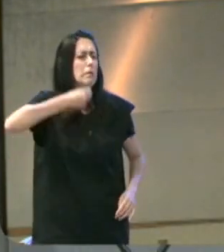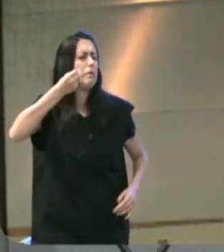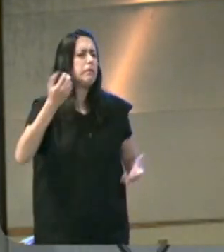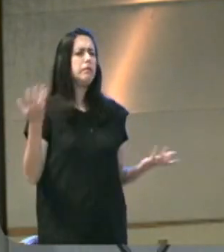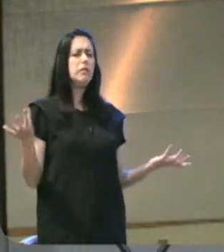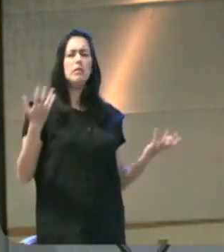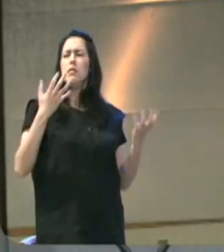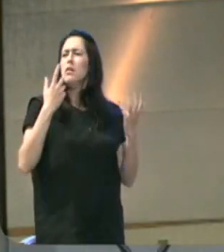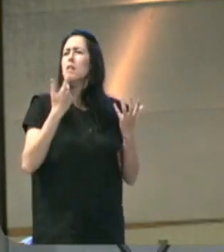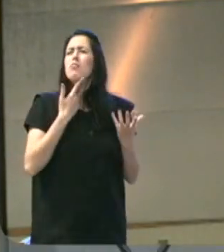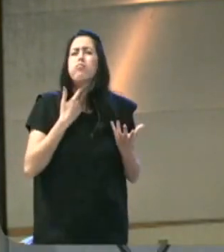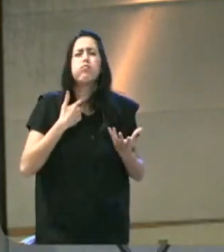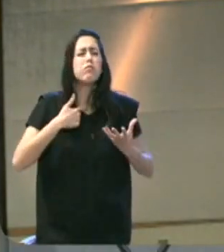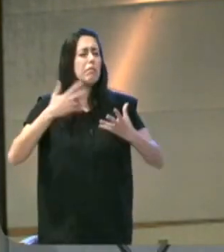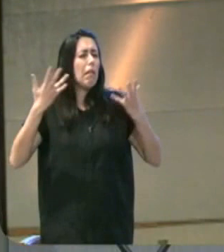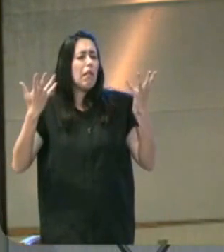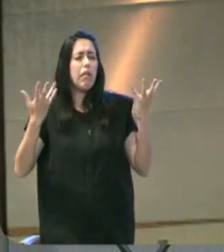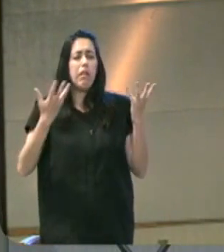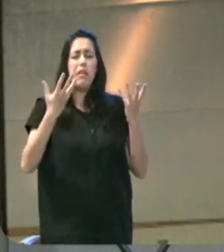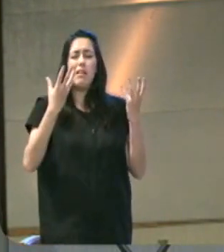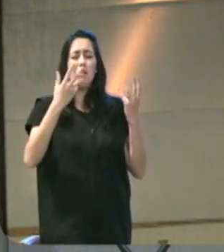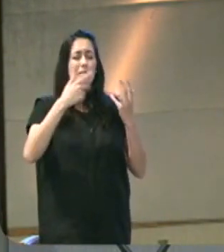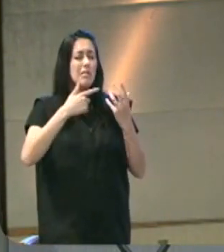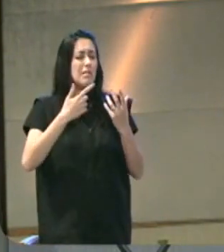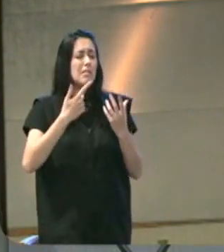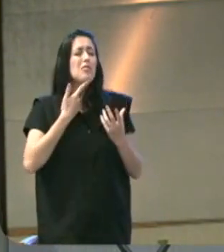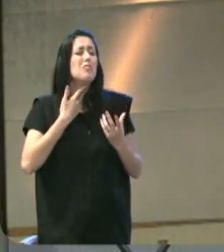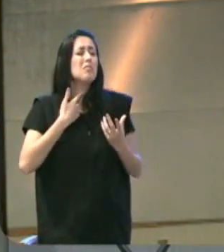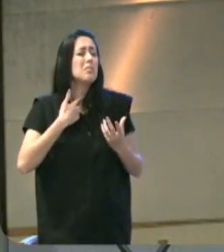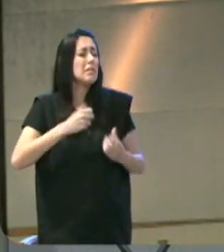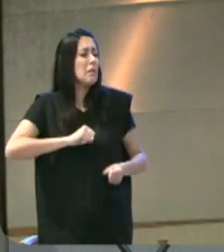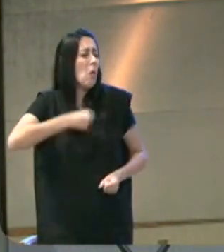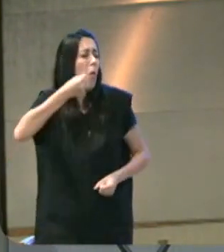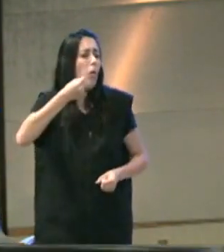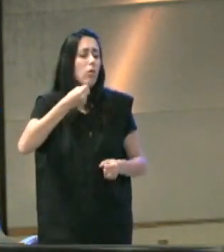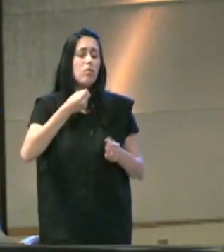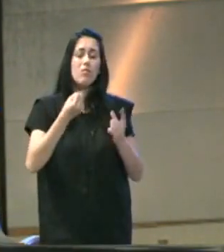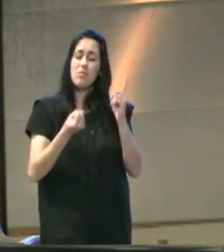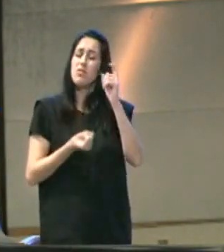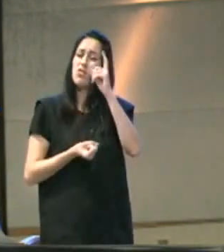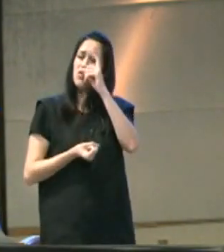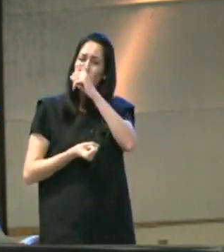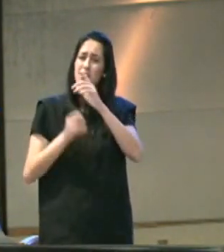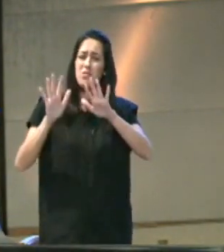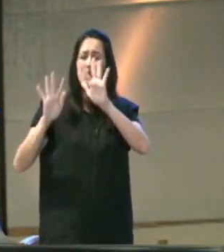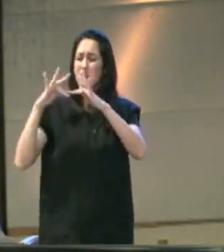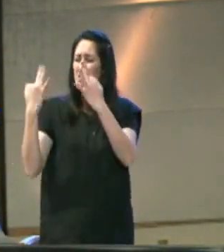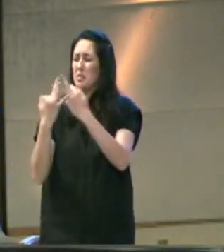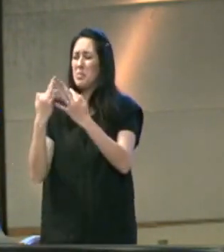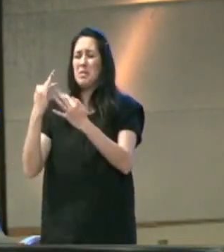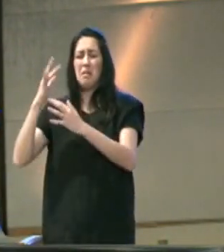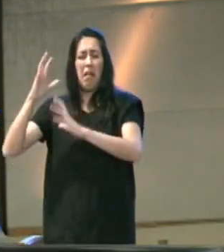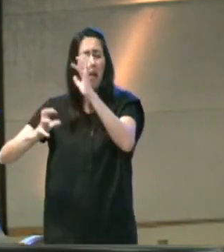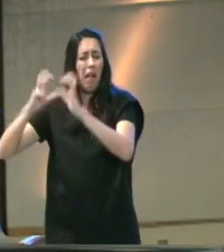né? Aquela coisa que fica ali. E aí para pensar, mas o que eu quero?